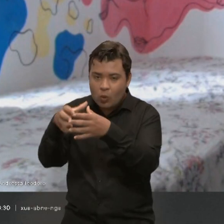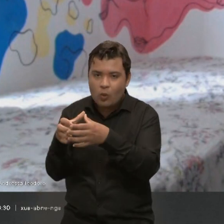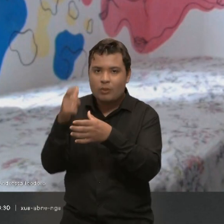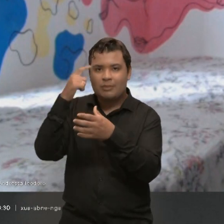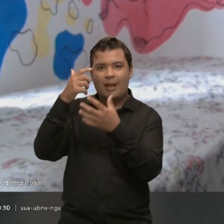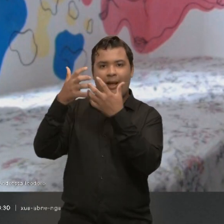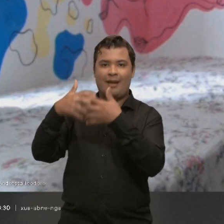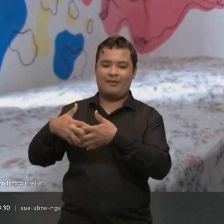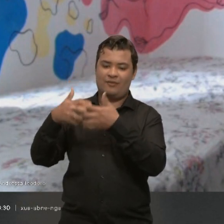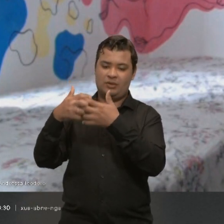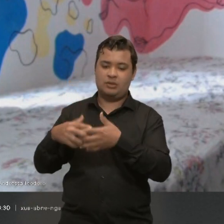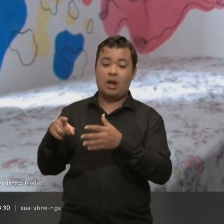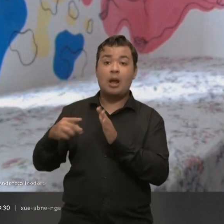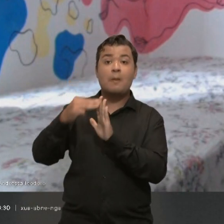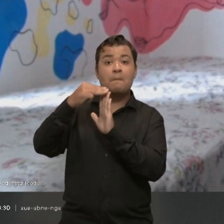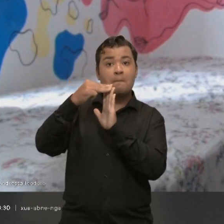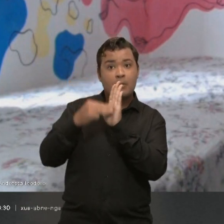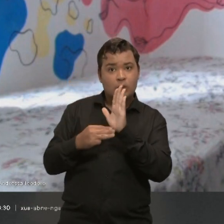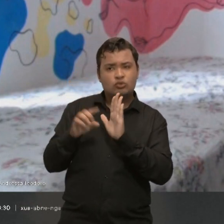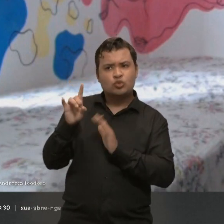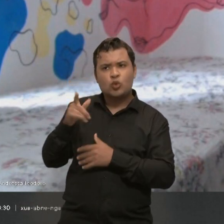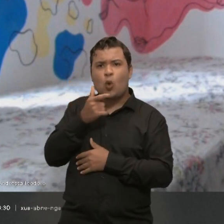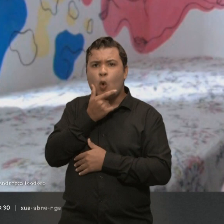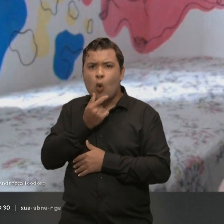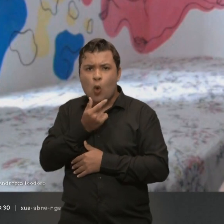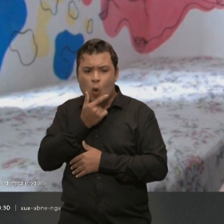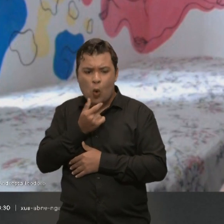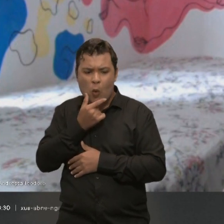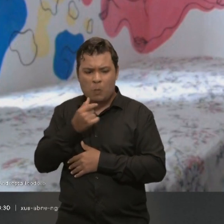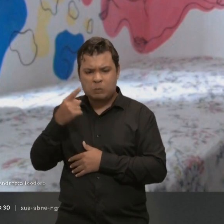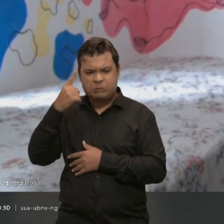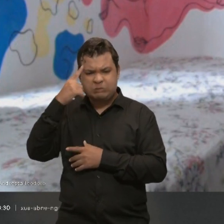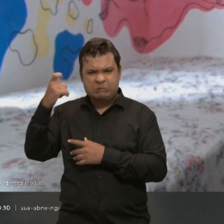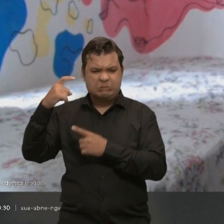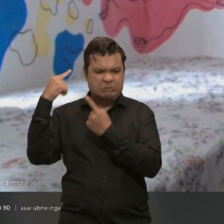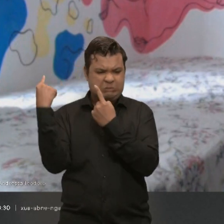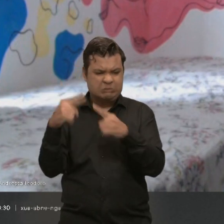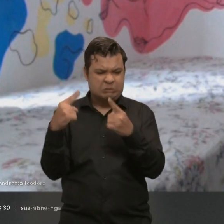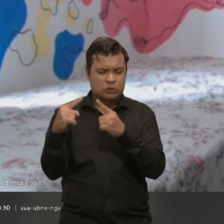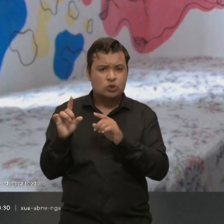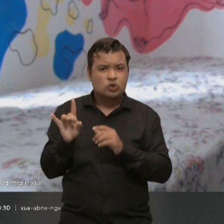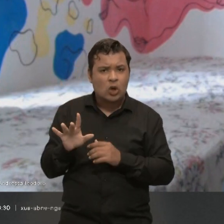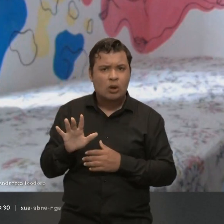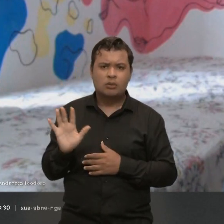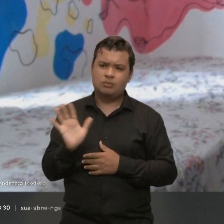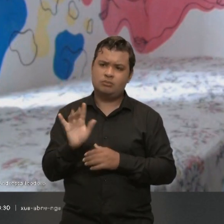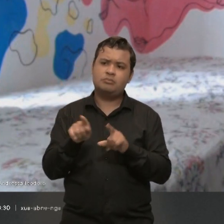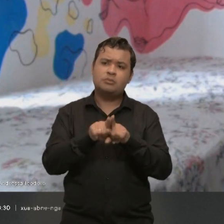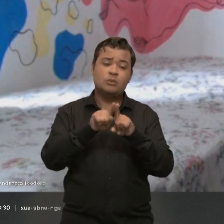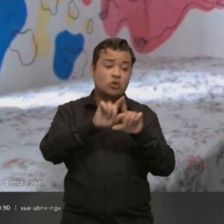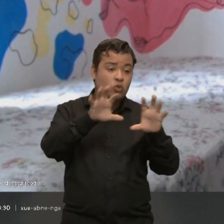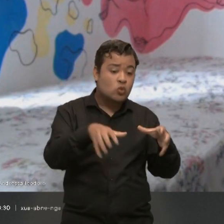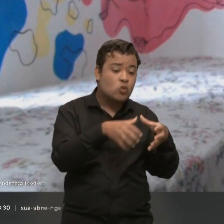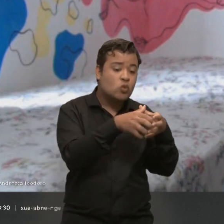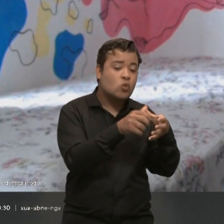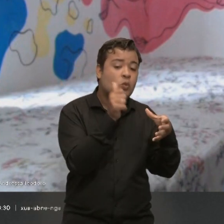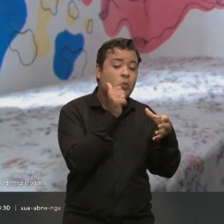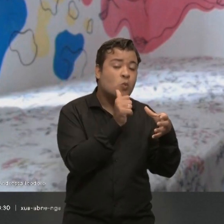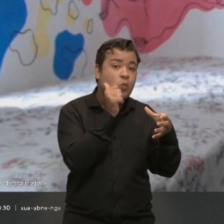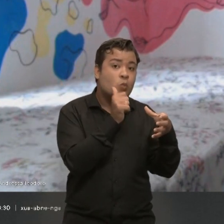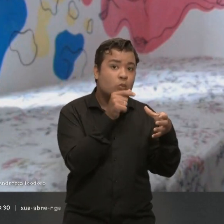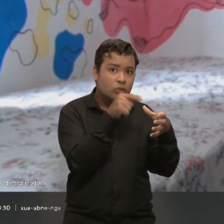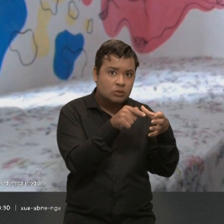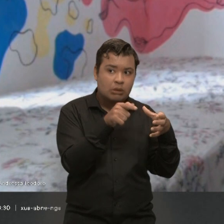metodologia utilizada não só com homens autores de violência, mas também com mulheres em situação de violência. A gente até já